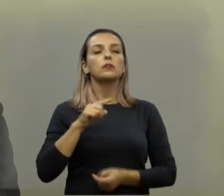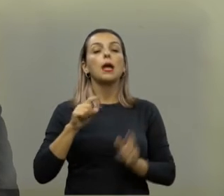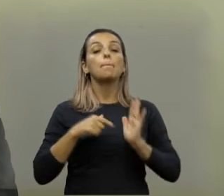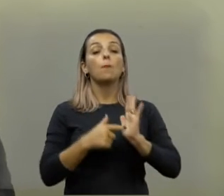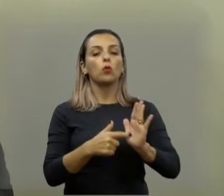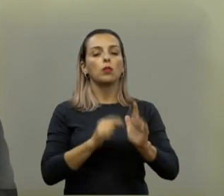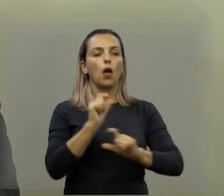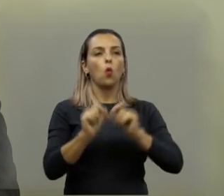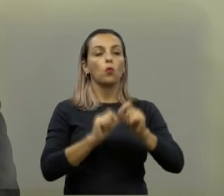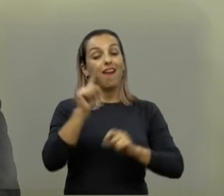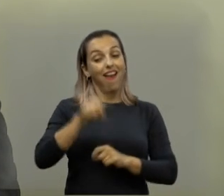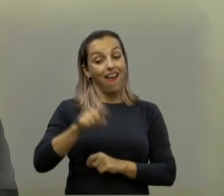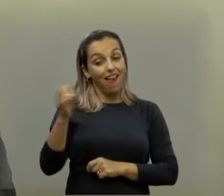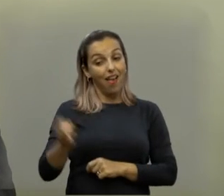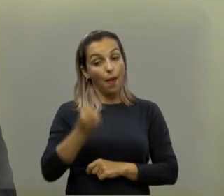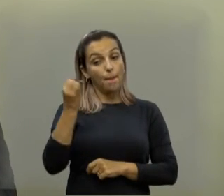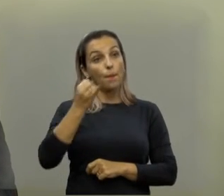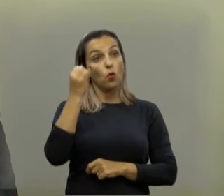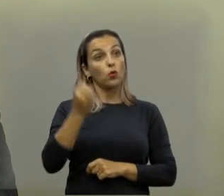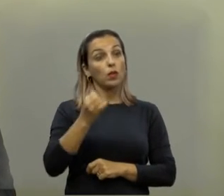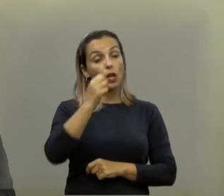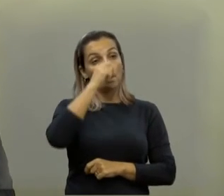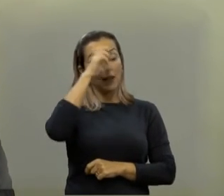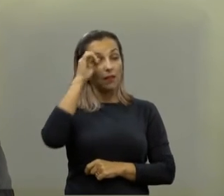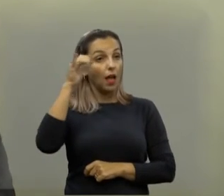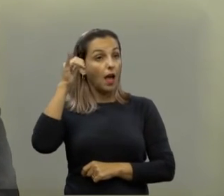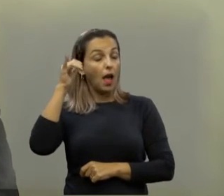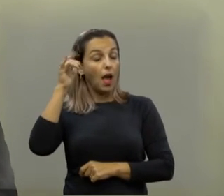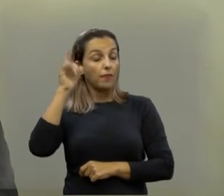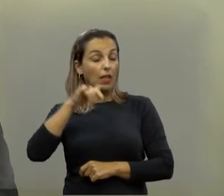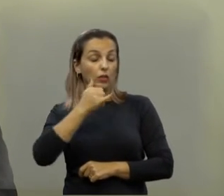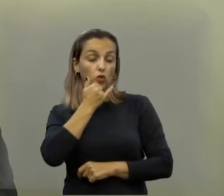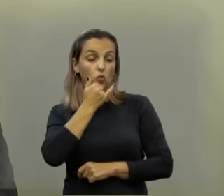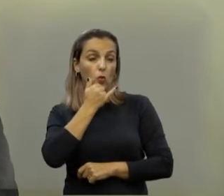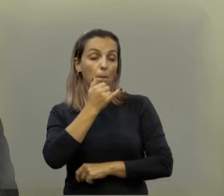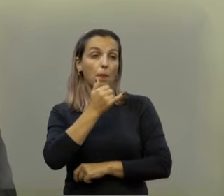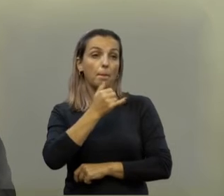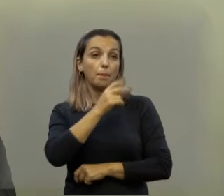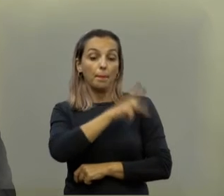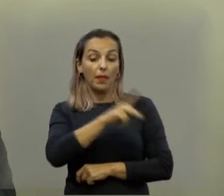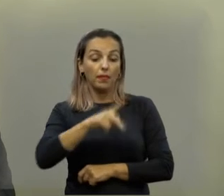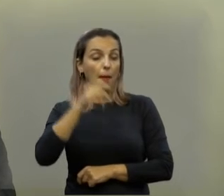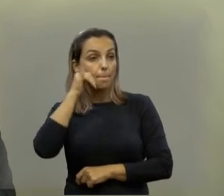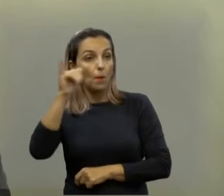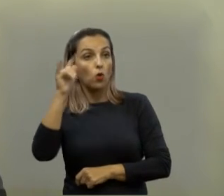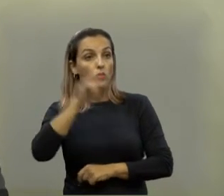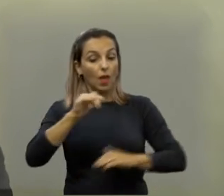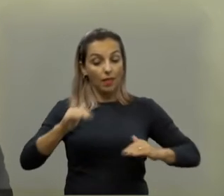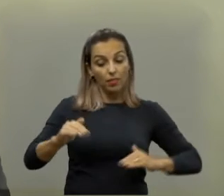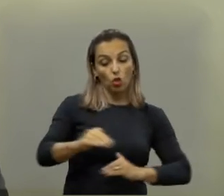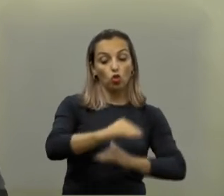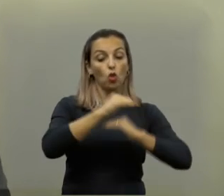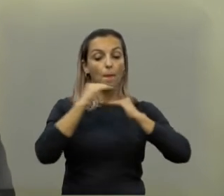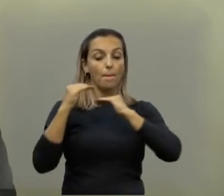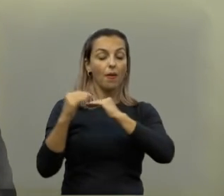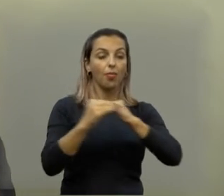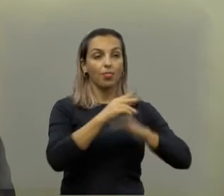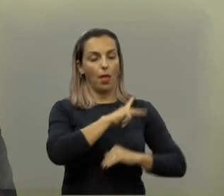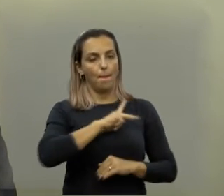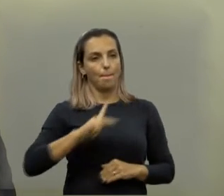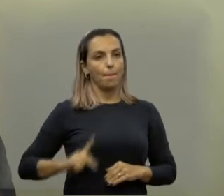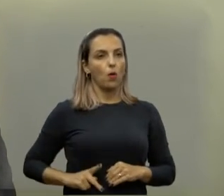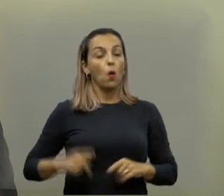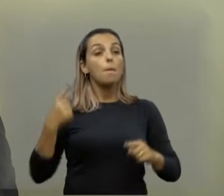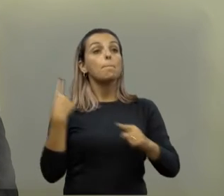aí a distância do que o presidente boa inclusive trouxe para essa Tribuna que a isonomia do poder público né